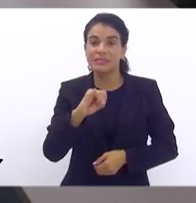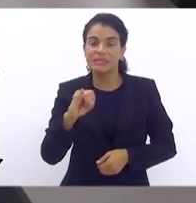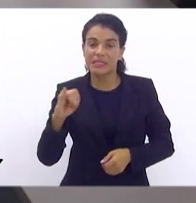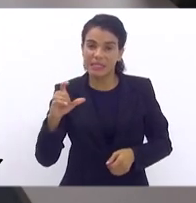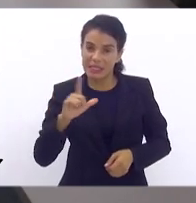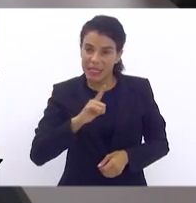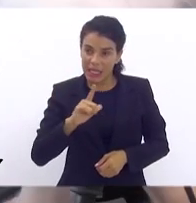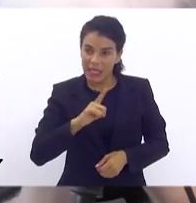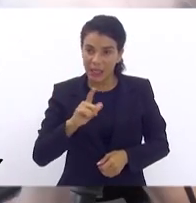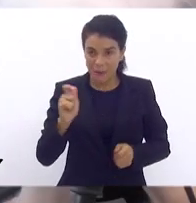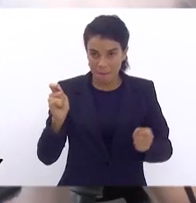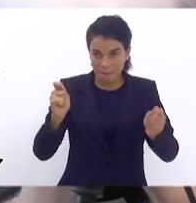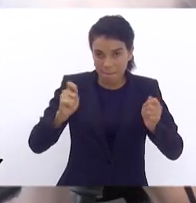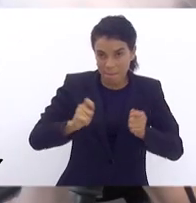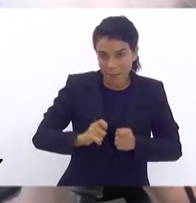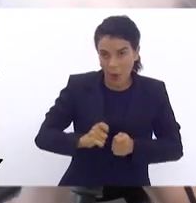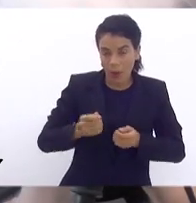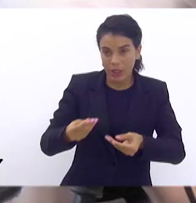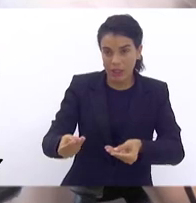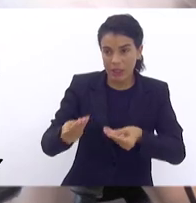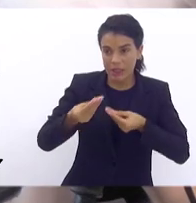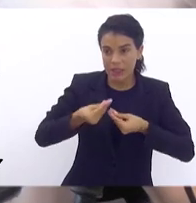poderia ser